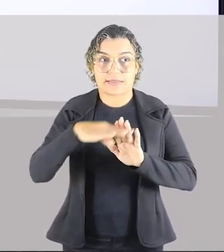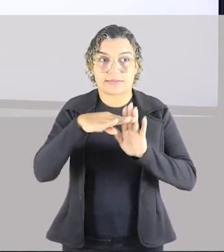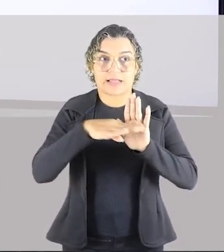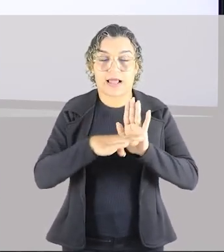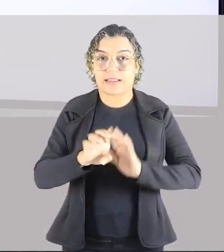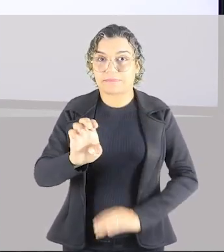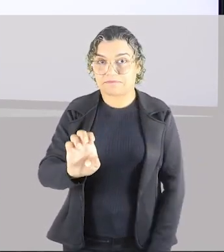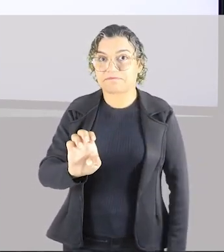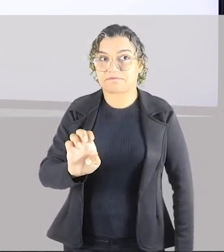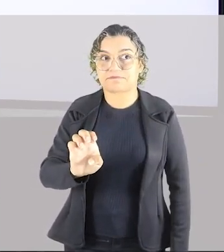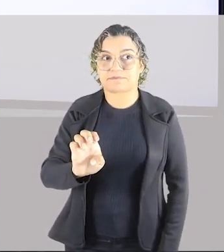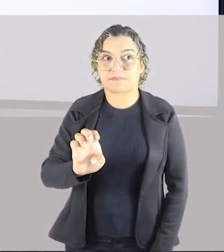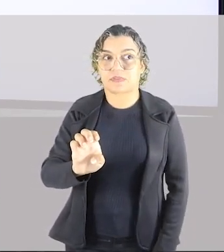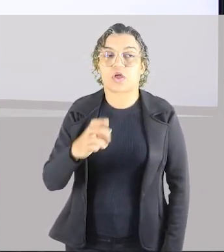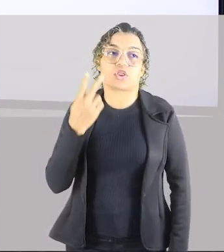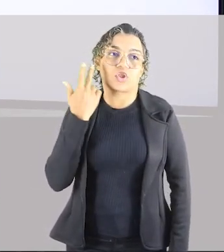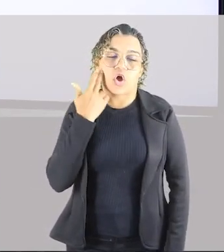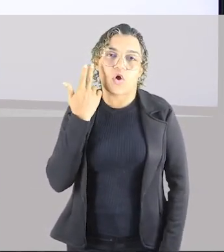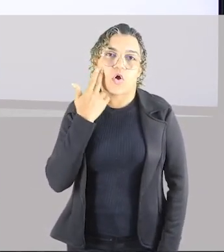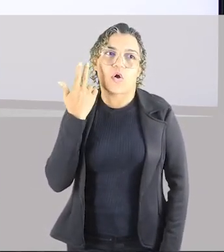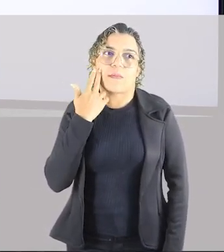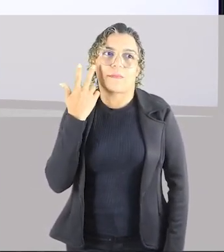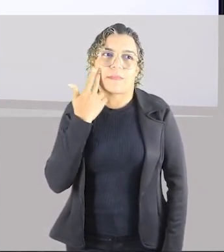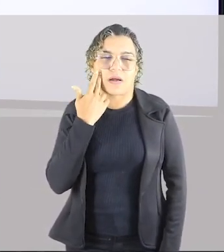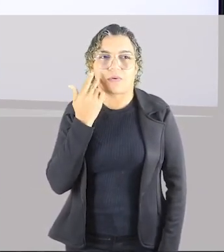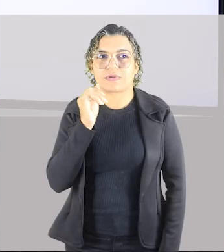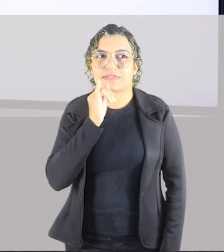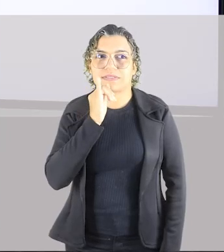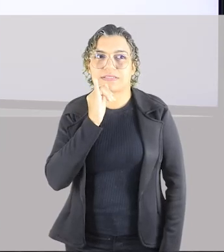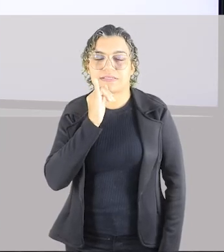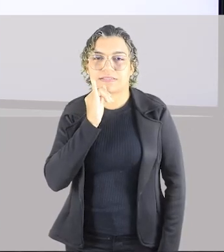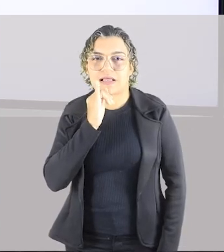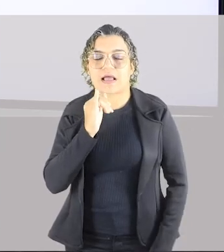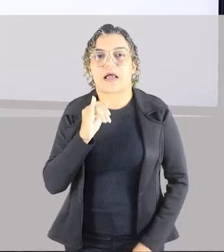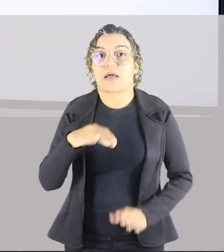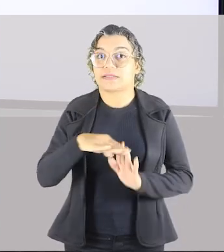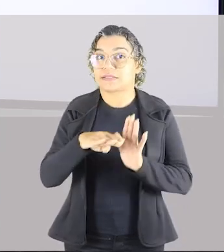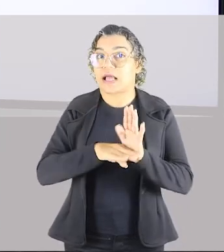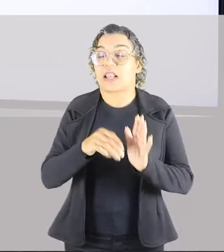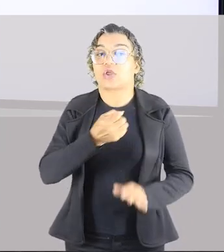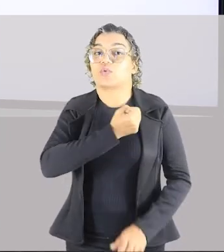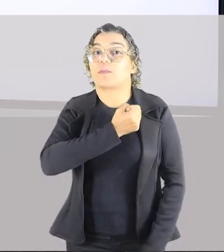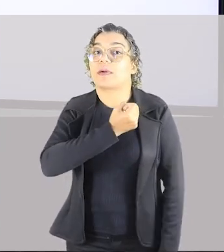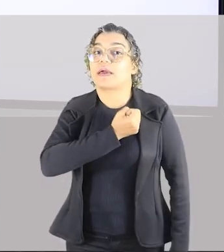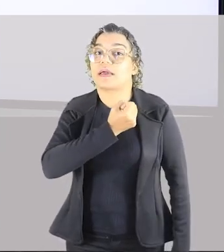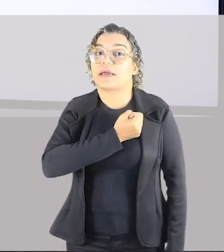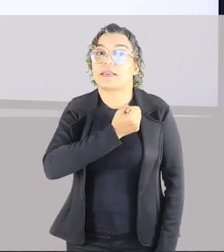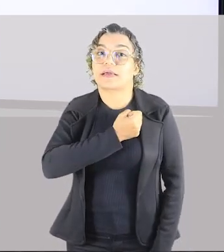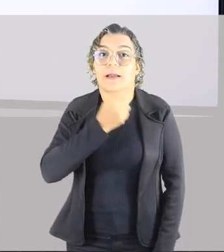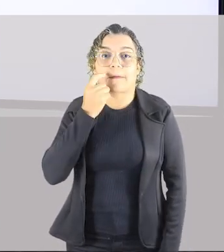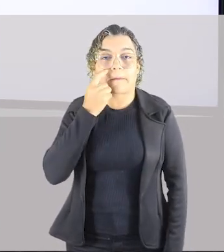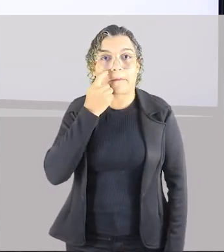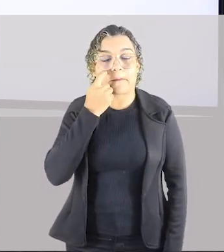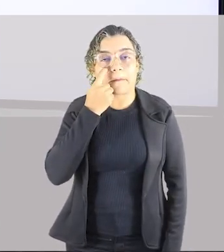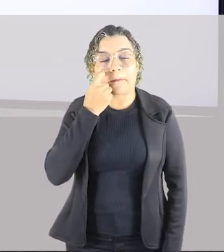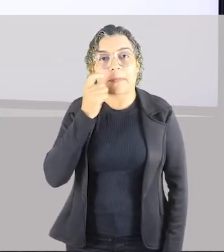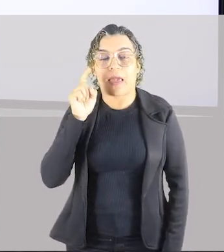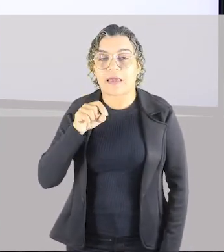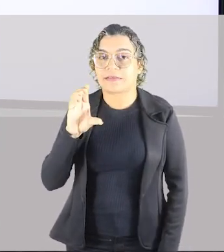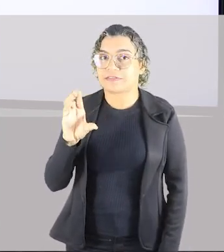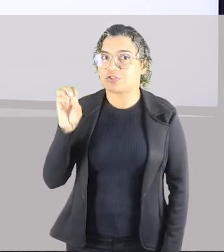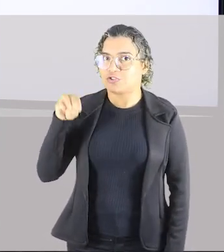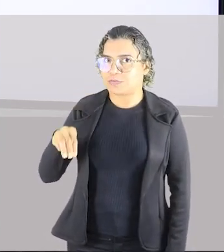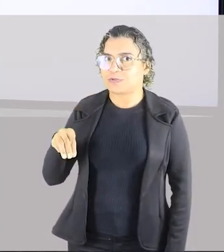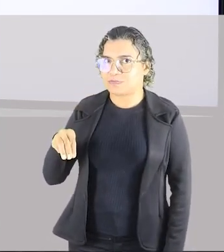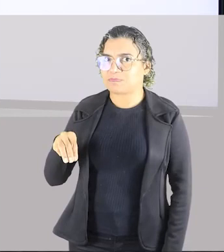escala, que normalmente eu convenciono ela com uma escala numérica, e lembra, a escala numérica está em quê?